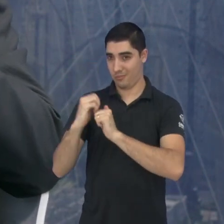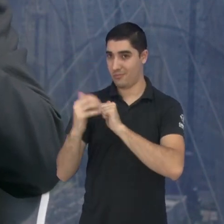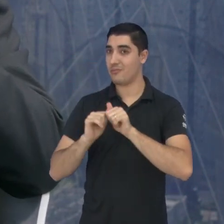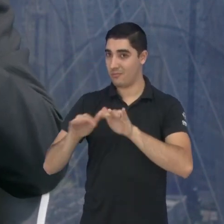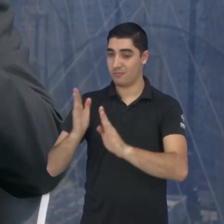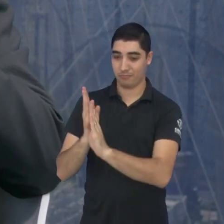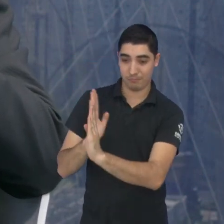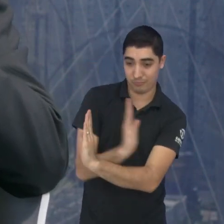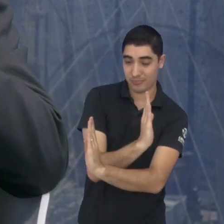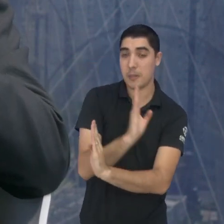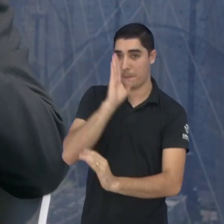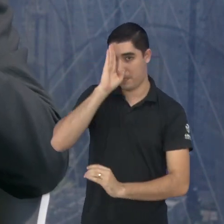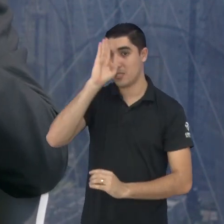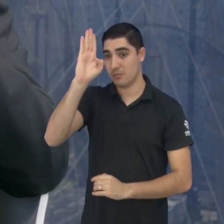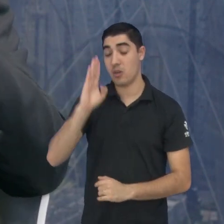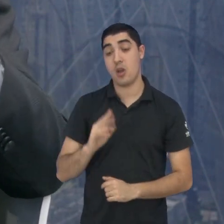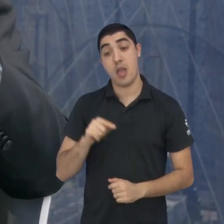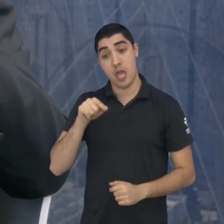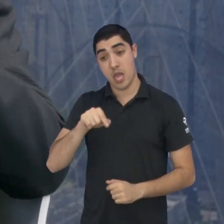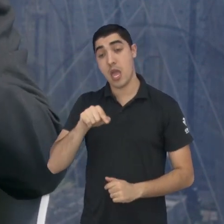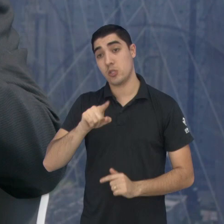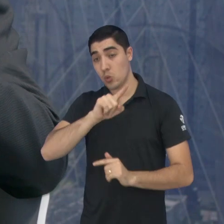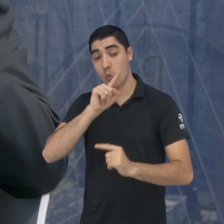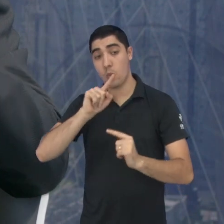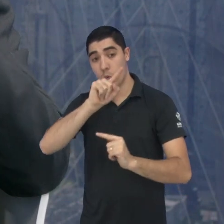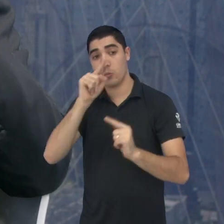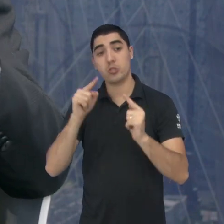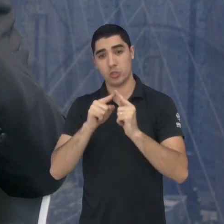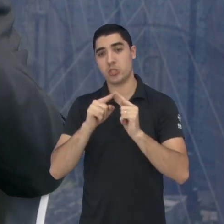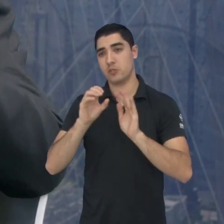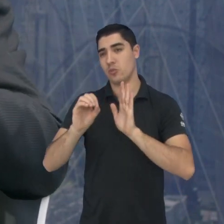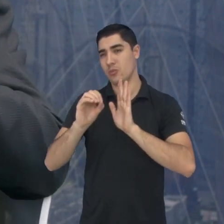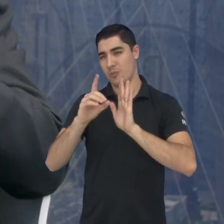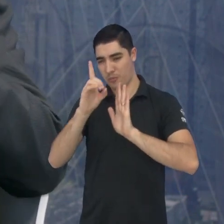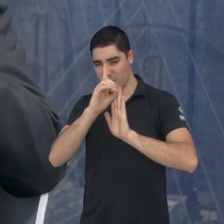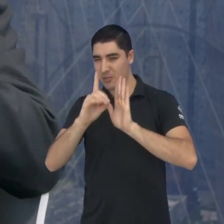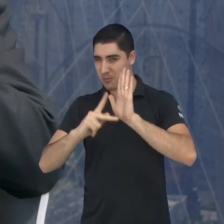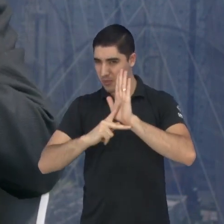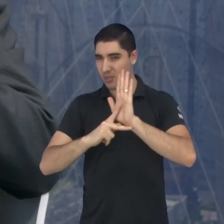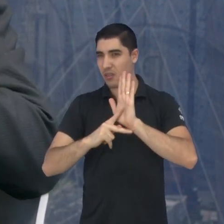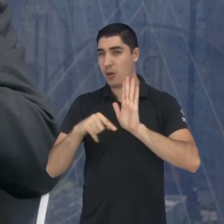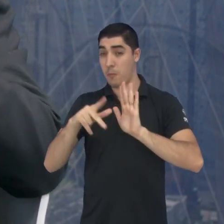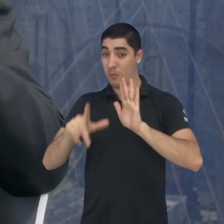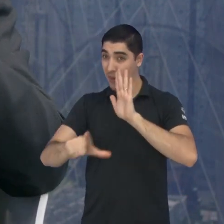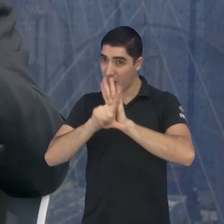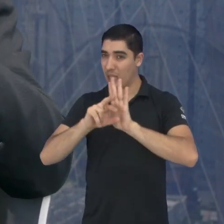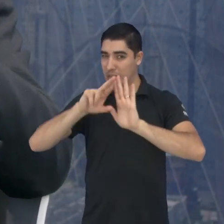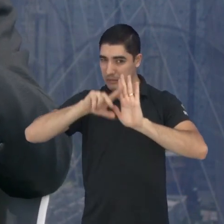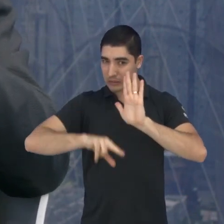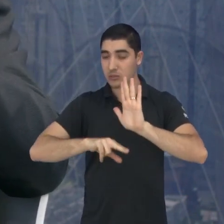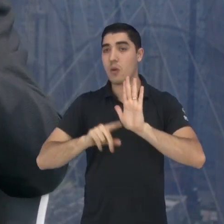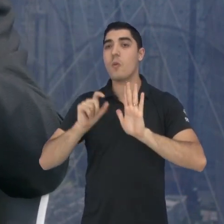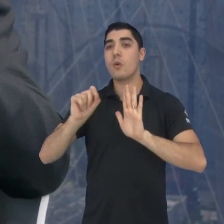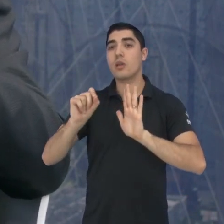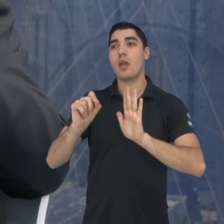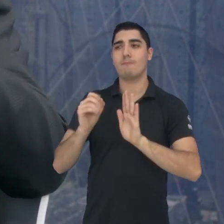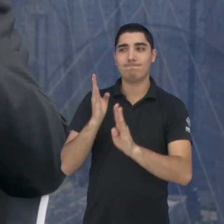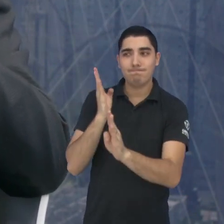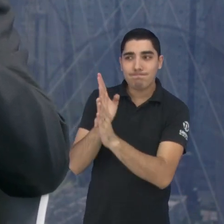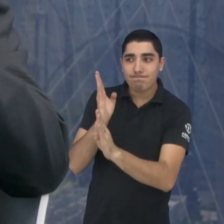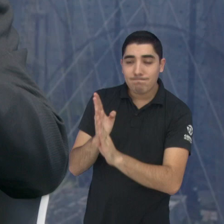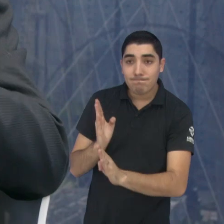função do direito penal, a função do Estado nessa repressão criminal. Identificar aquelas